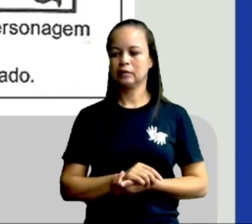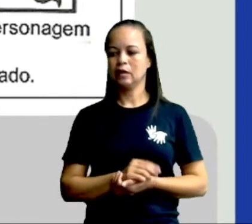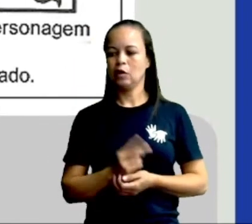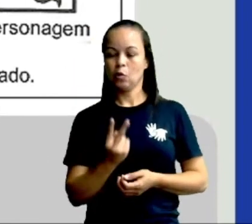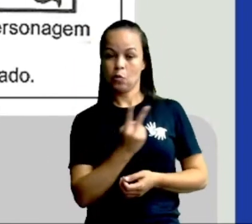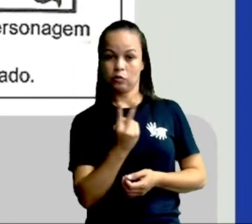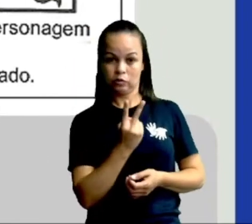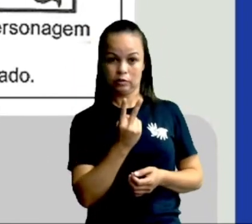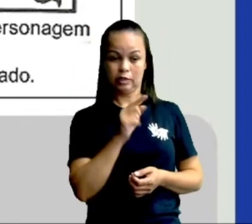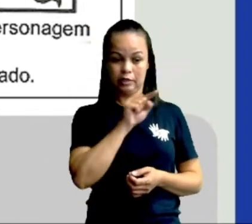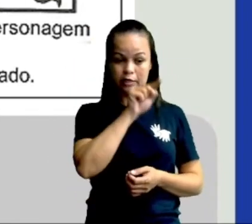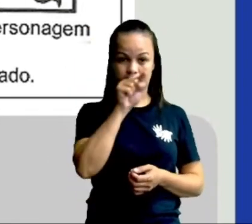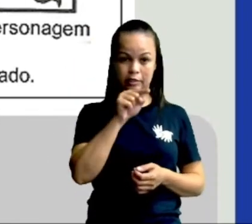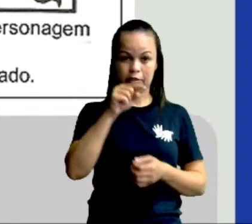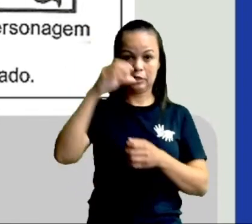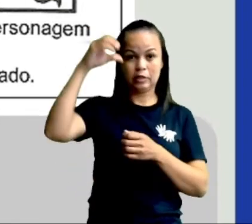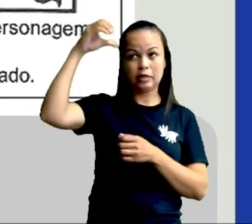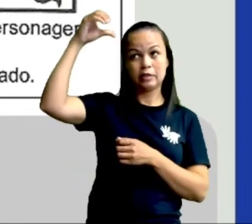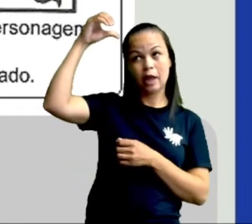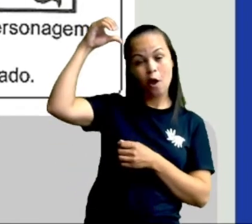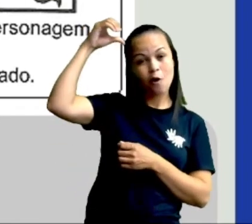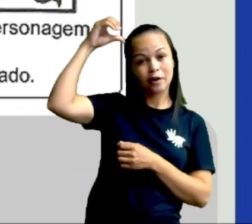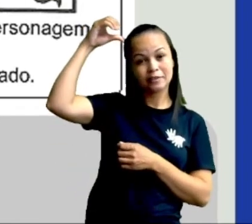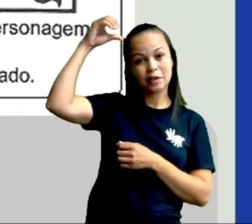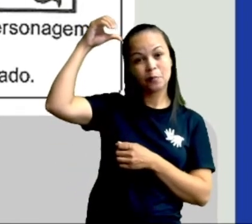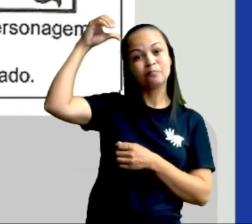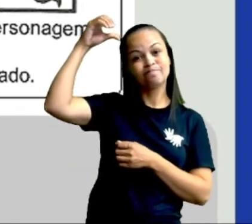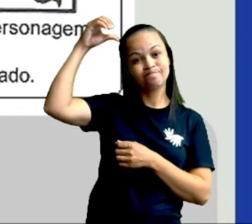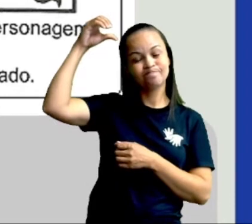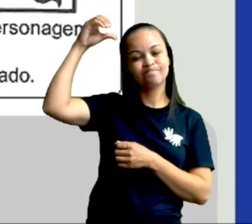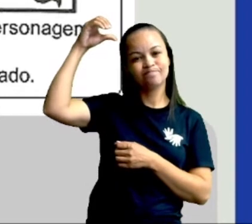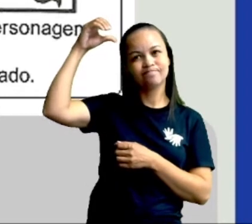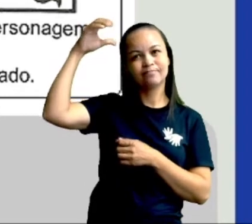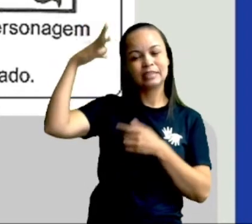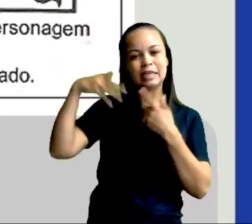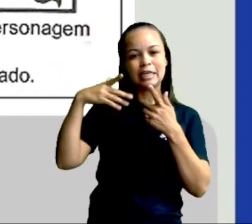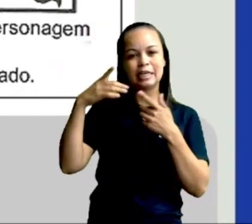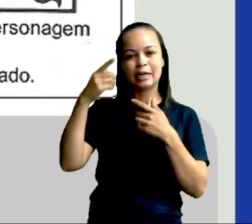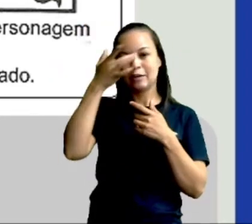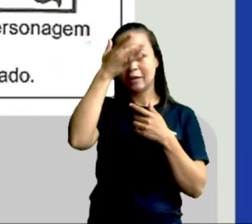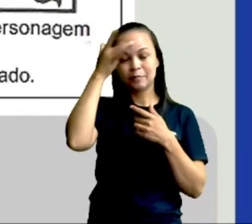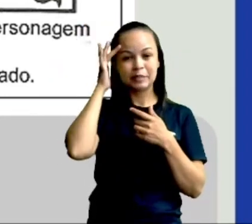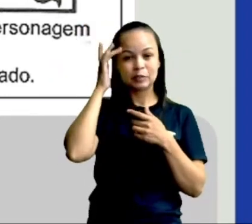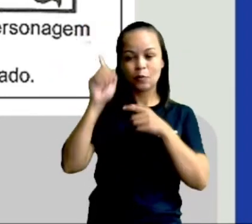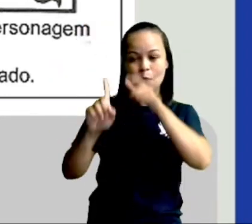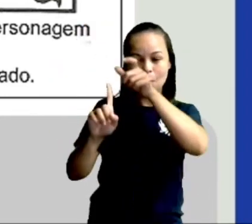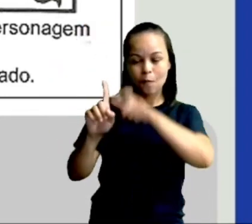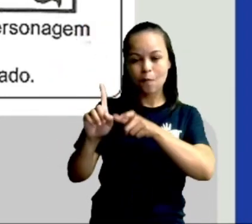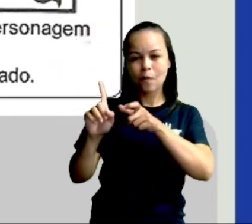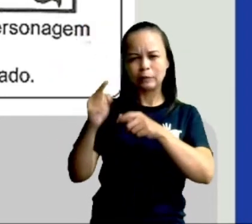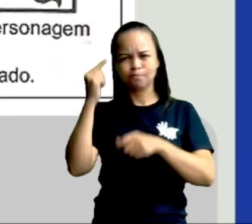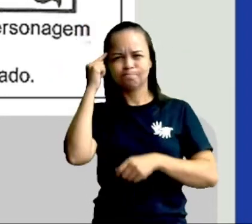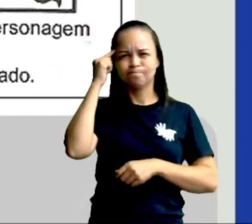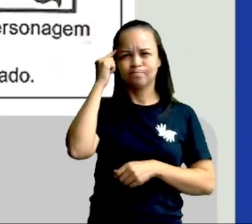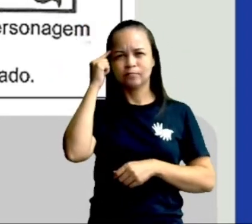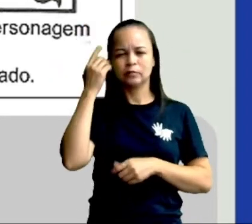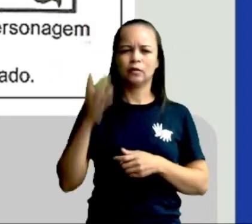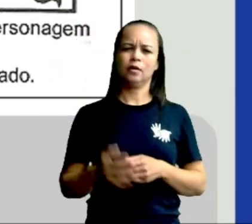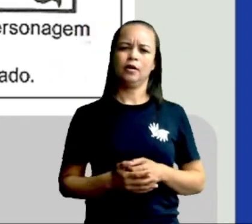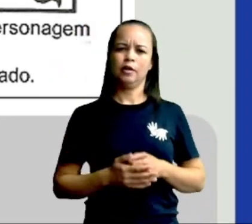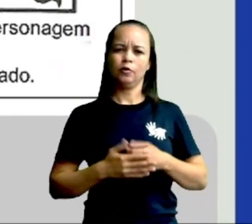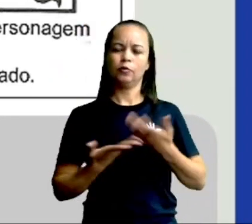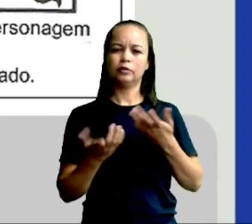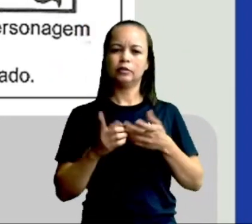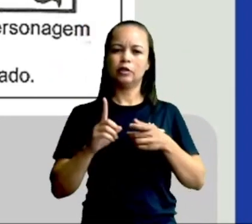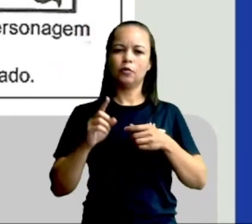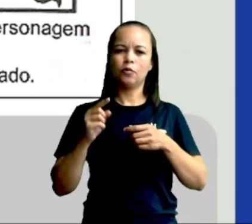baixo, temos o sinal de pergunta, de interrogação, que quer dizer que o personagem aí está com dúvida, e o de exclamação, que é